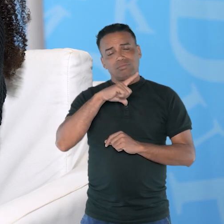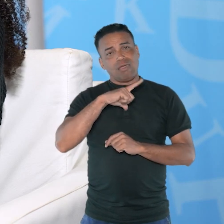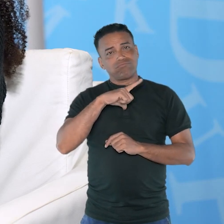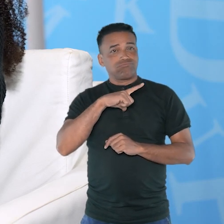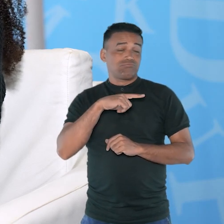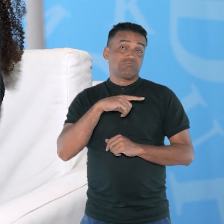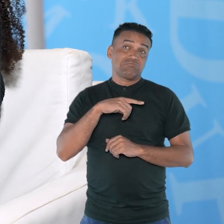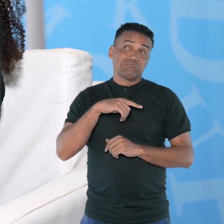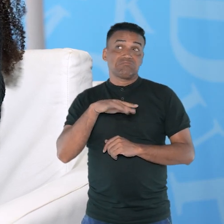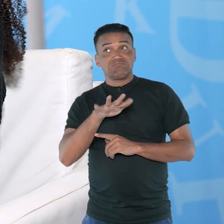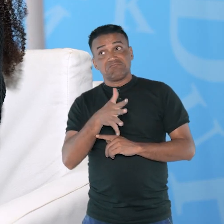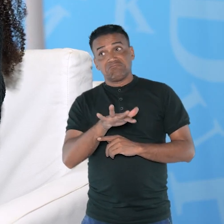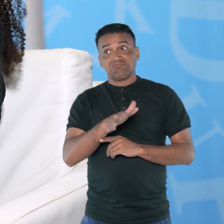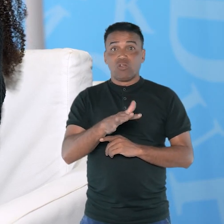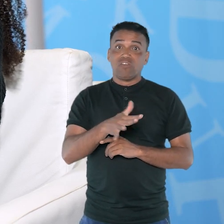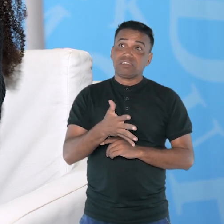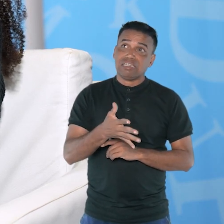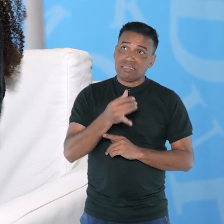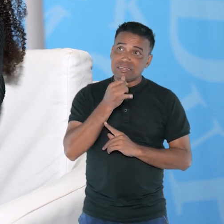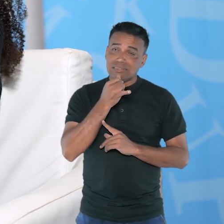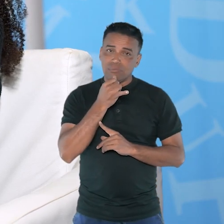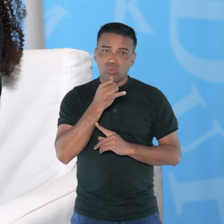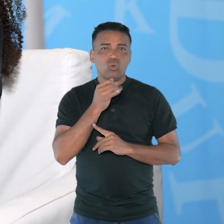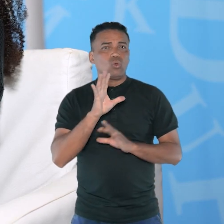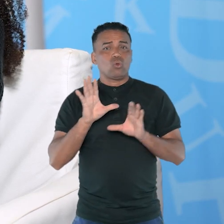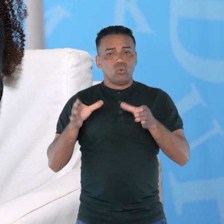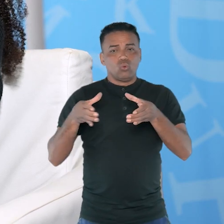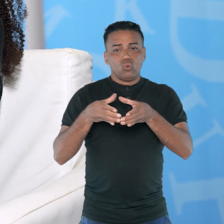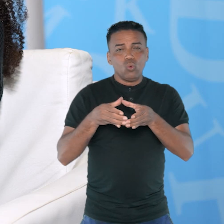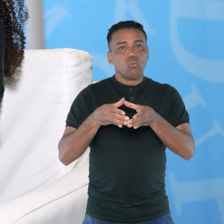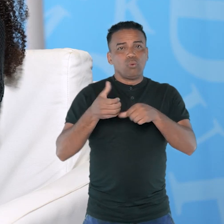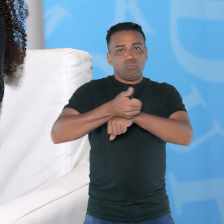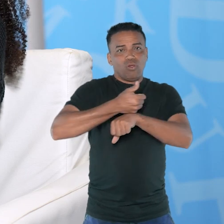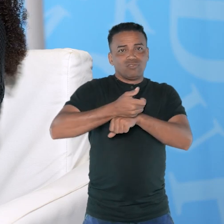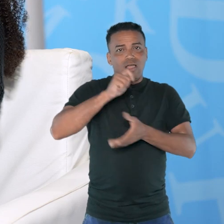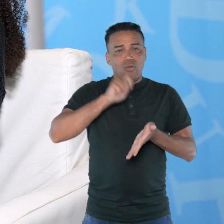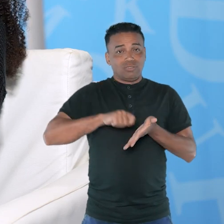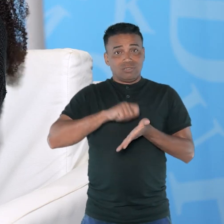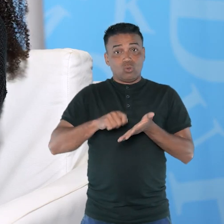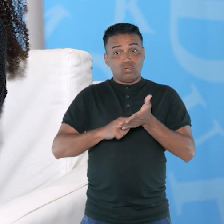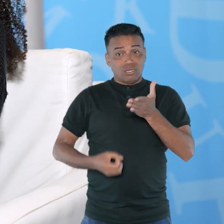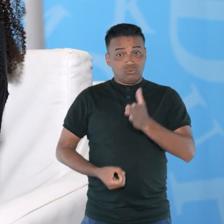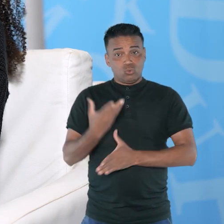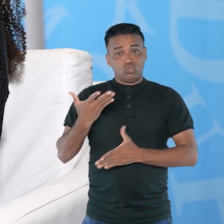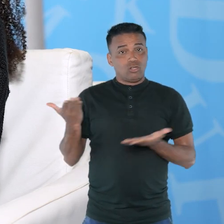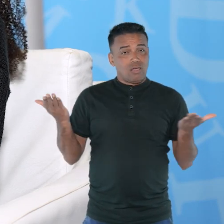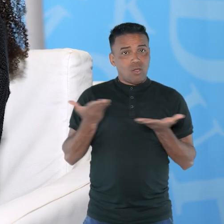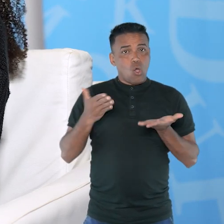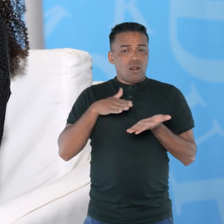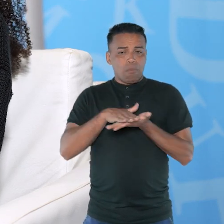talvez não... a gente tem uma geração de escritores, né, que está se formando agora, que está